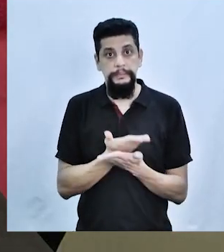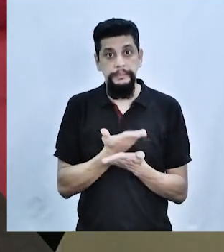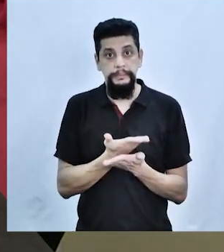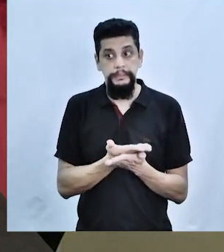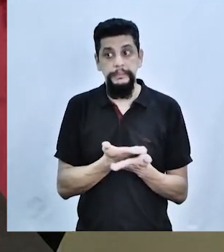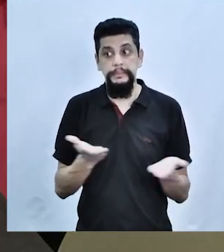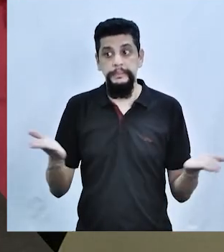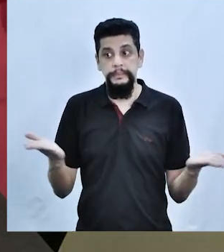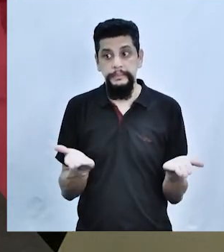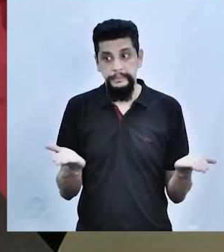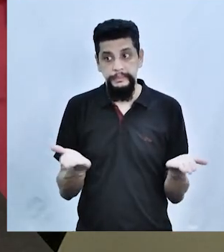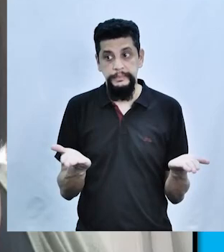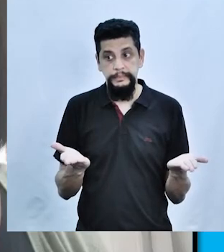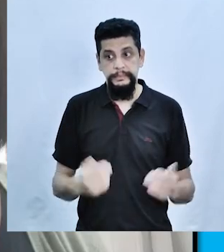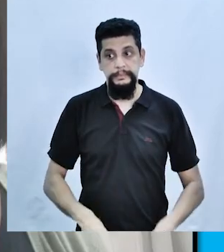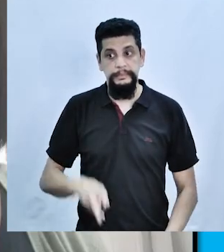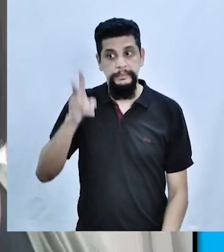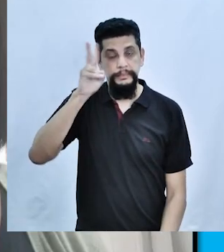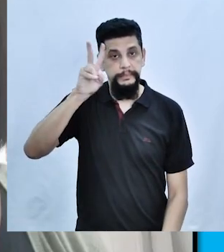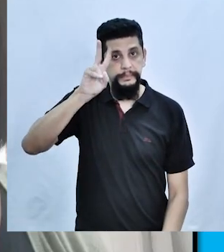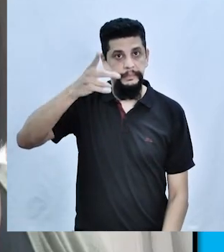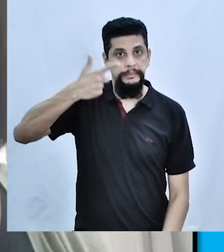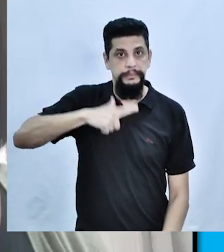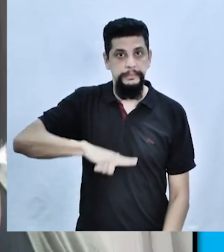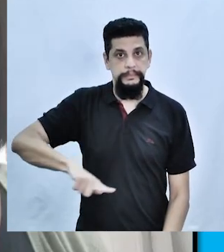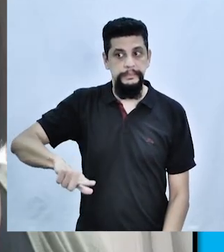gente vai ter aí nessa aula.